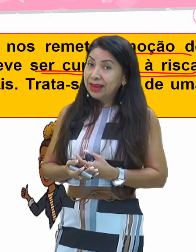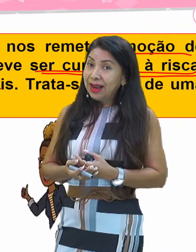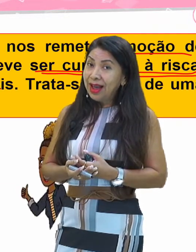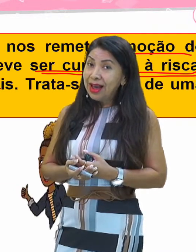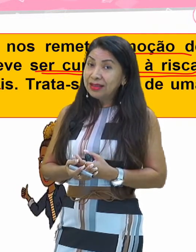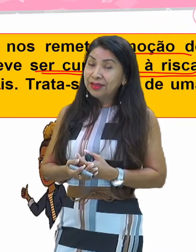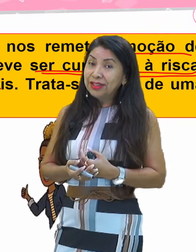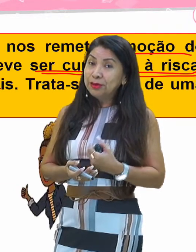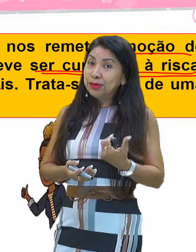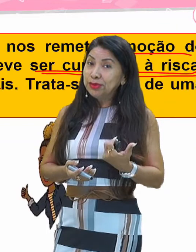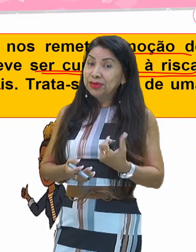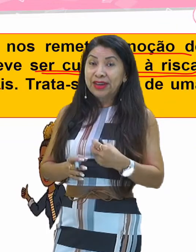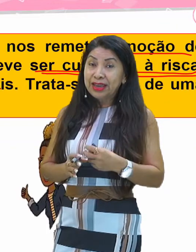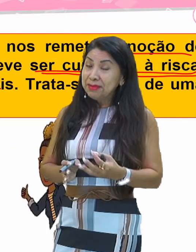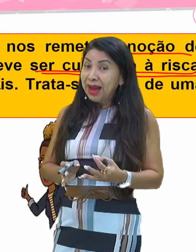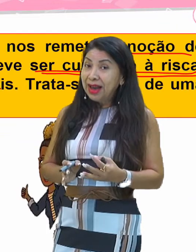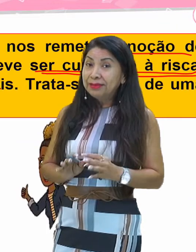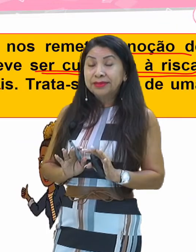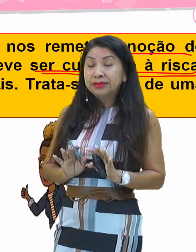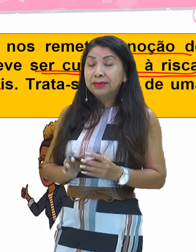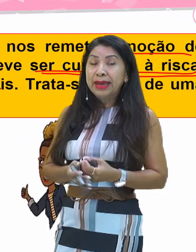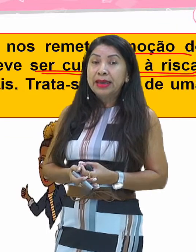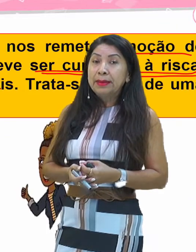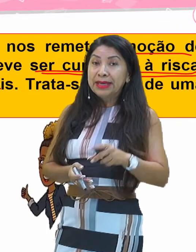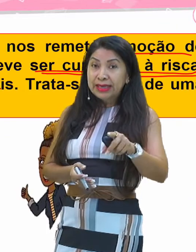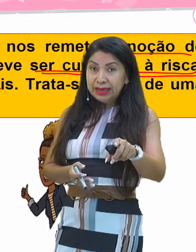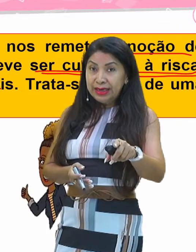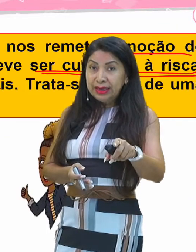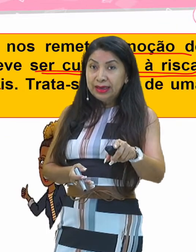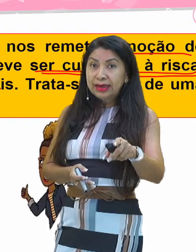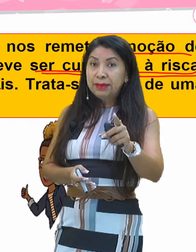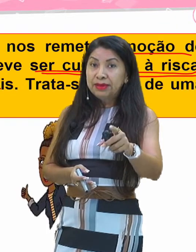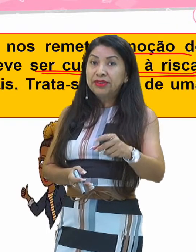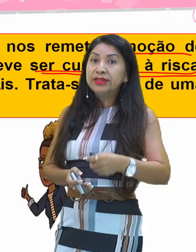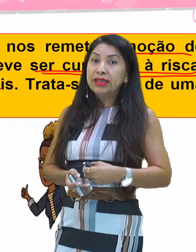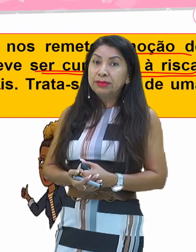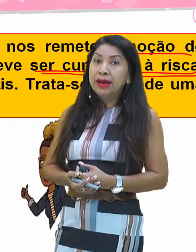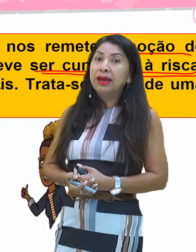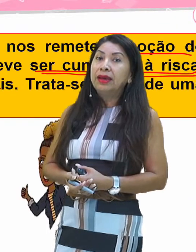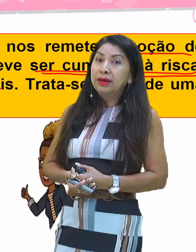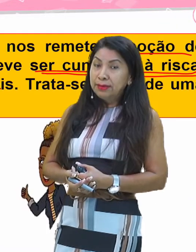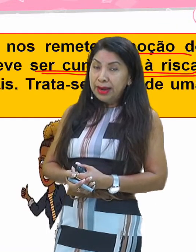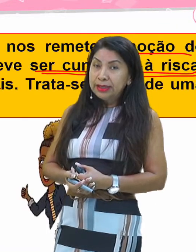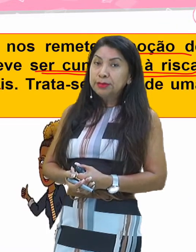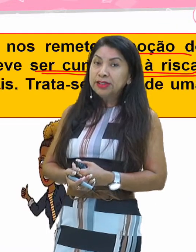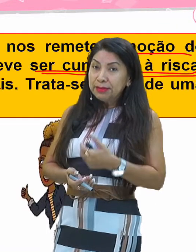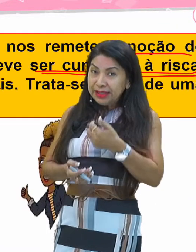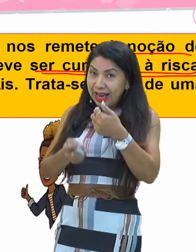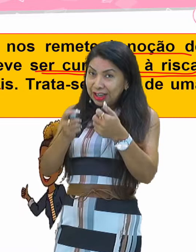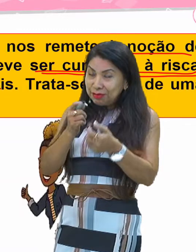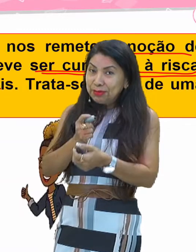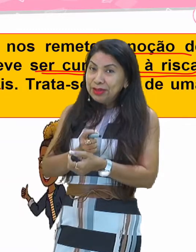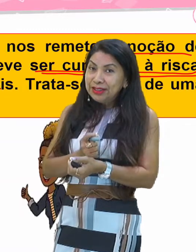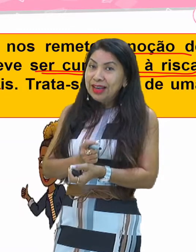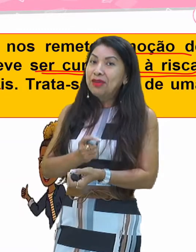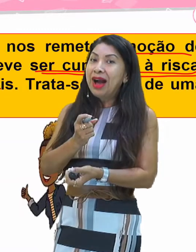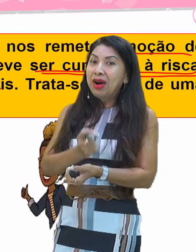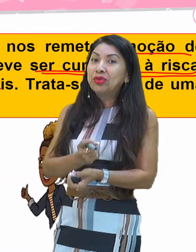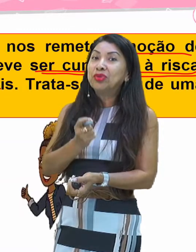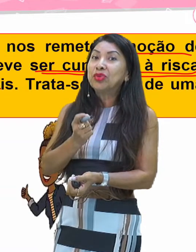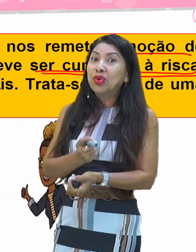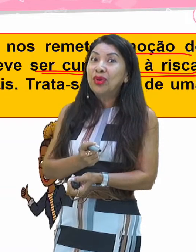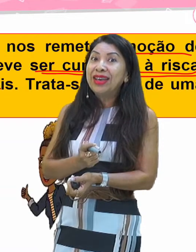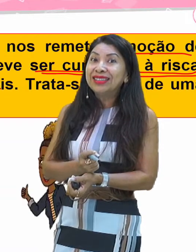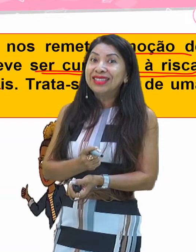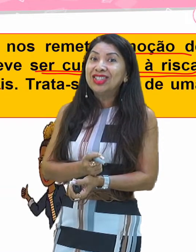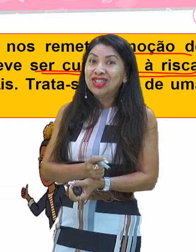vai estragar, talvez seu produto vai queimar, tudo bem. Mas aqui cabe a você uma responsabilidade, uma punição,